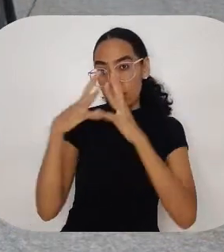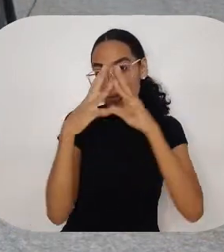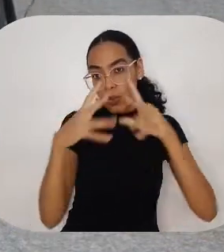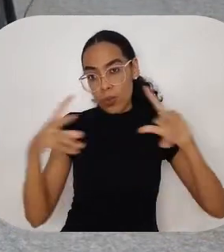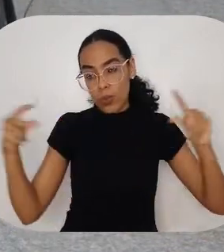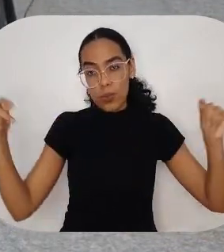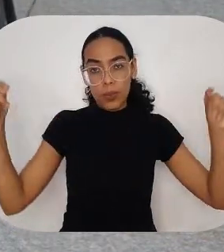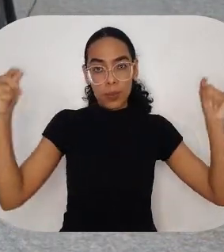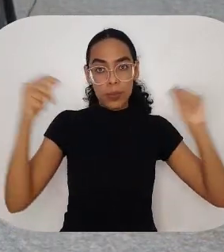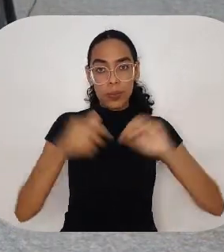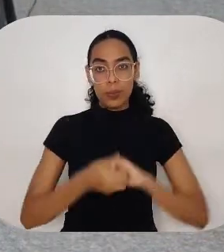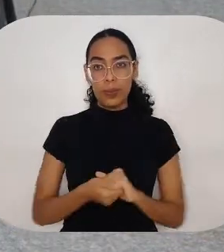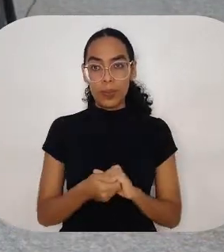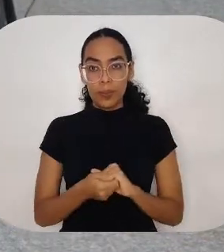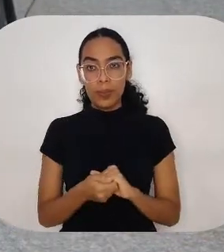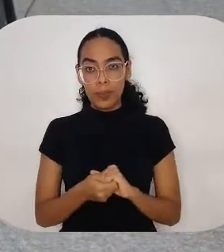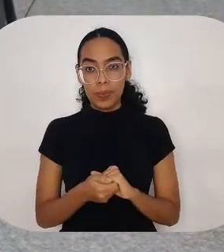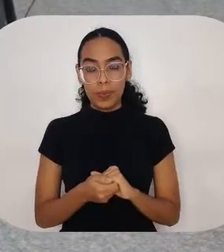vai sumindo.